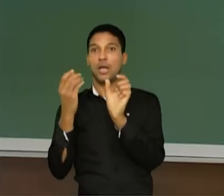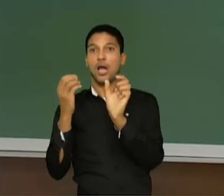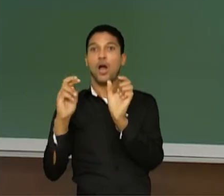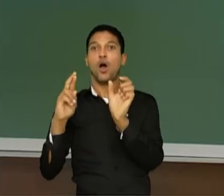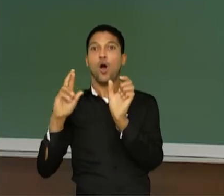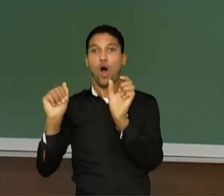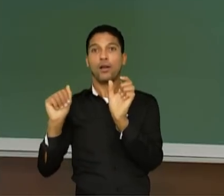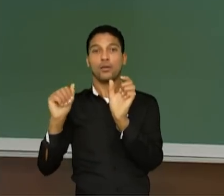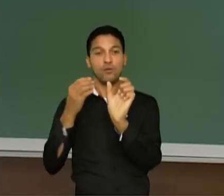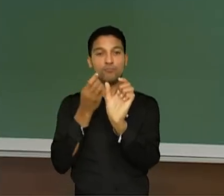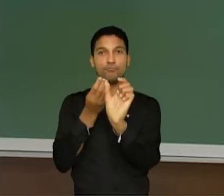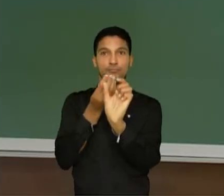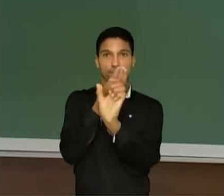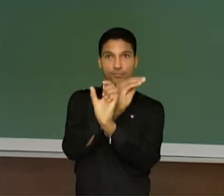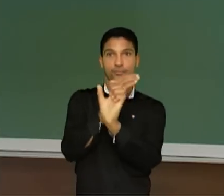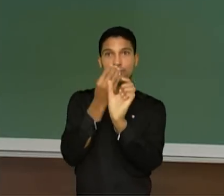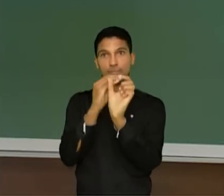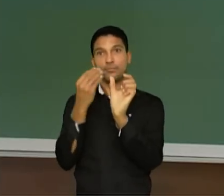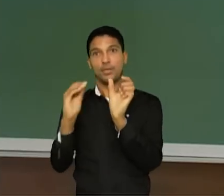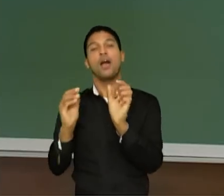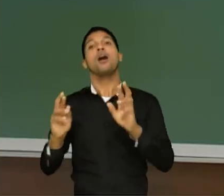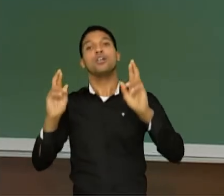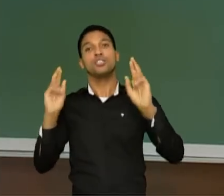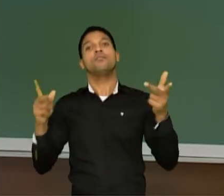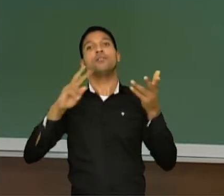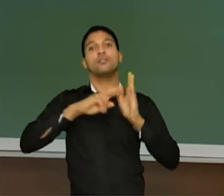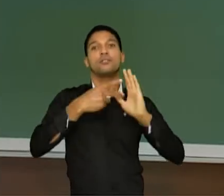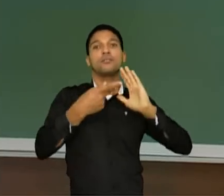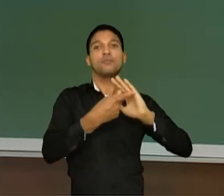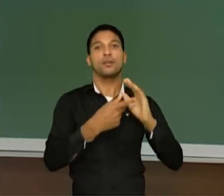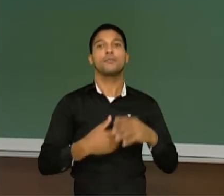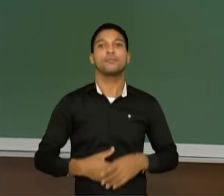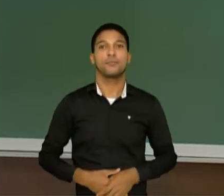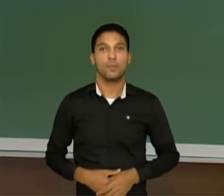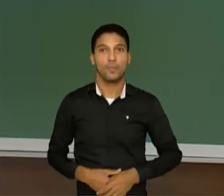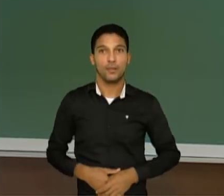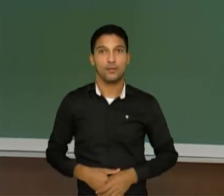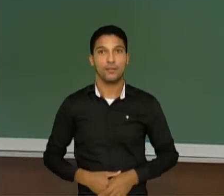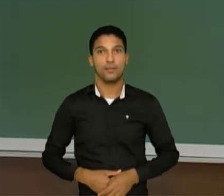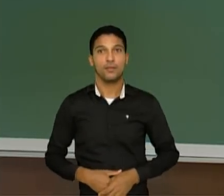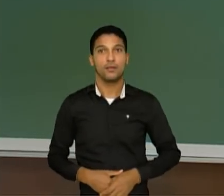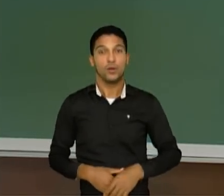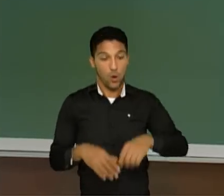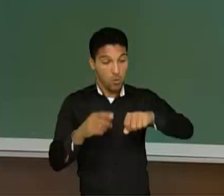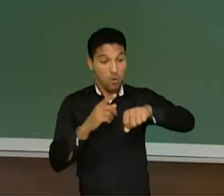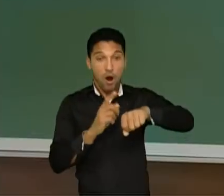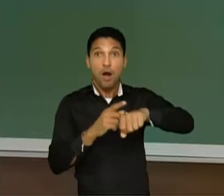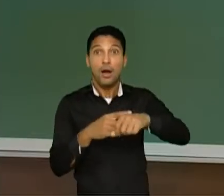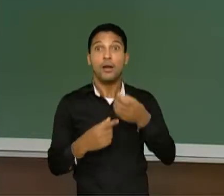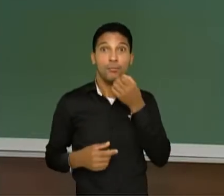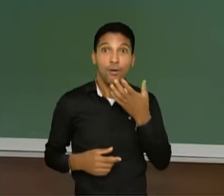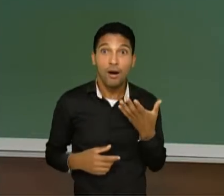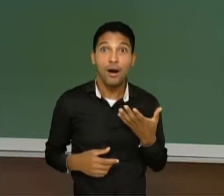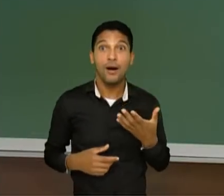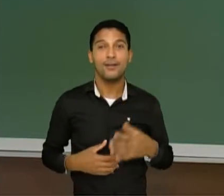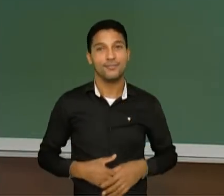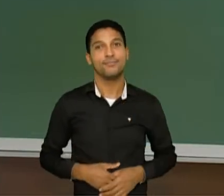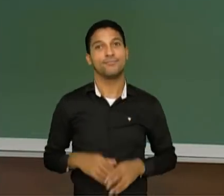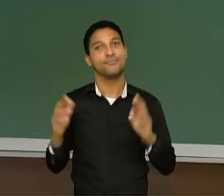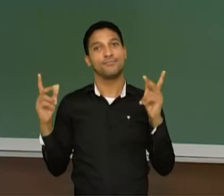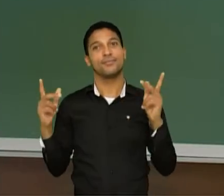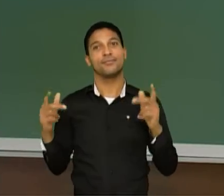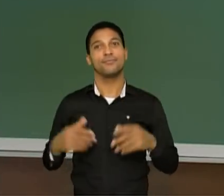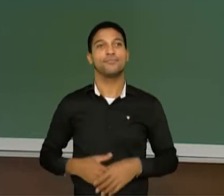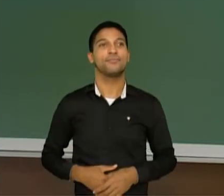palavras, certo? A gente tem também fidalgo, né? Então é filho de algo. Nesse caso foi omitido aqui,